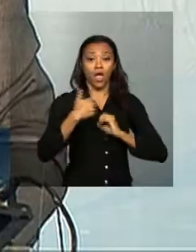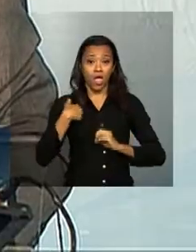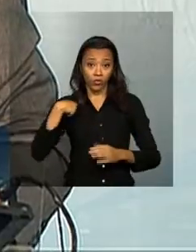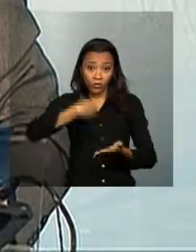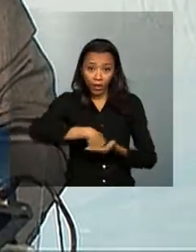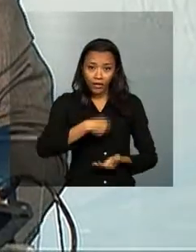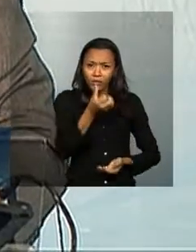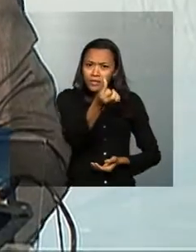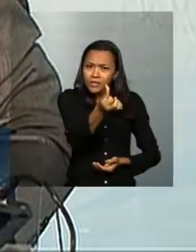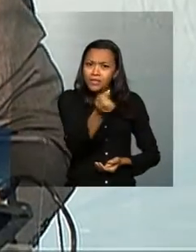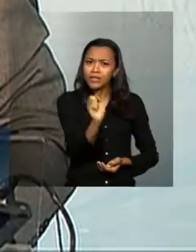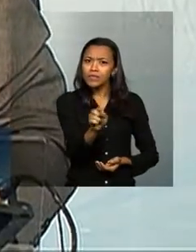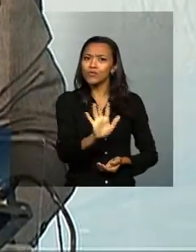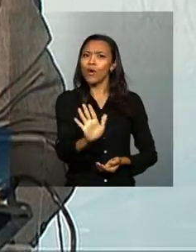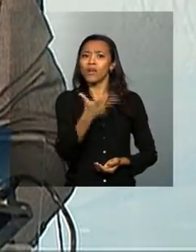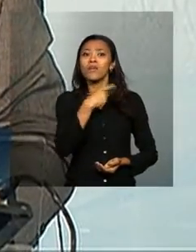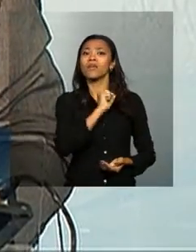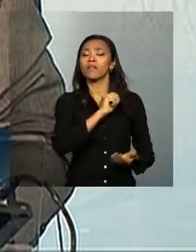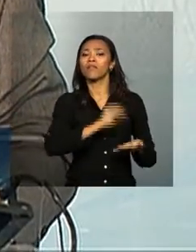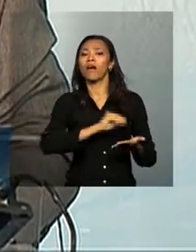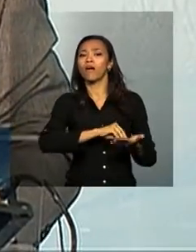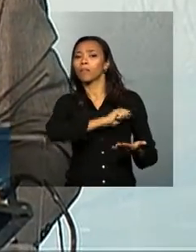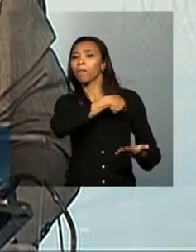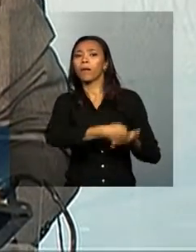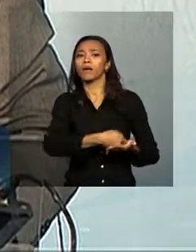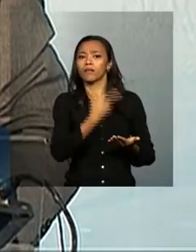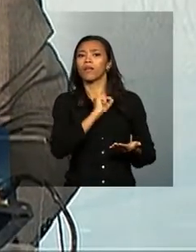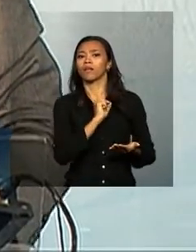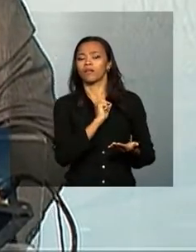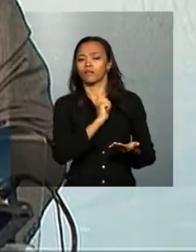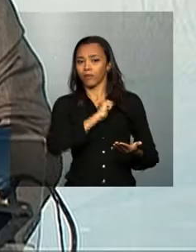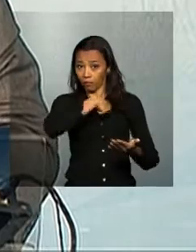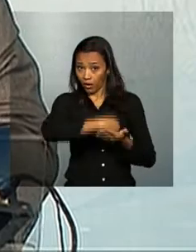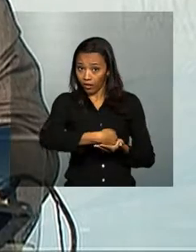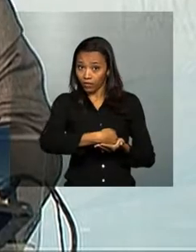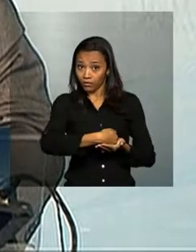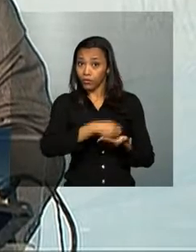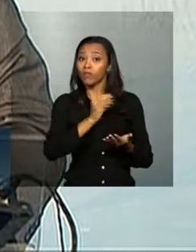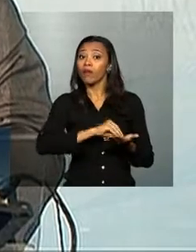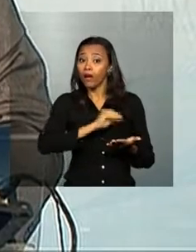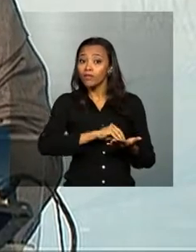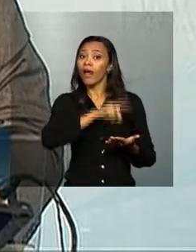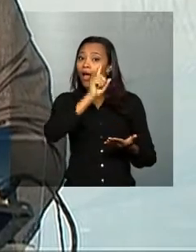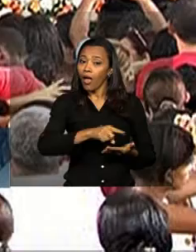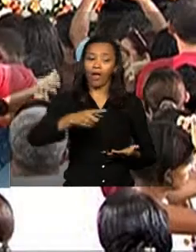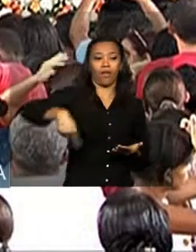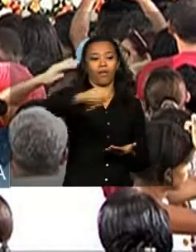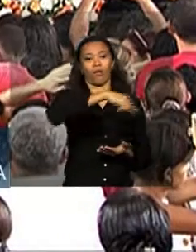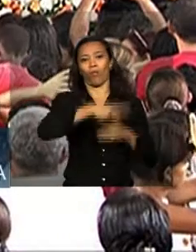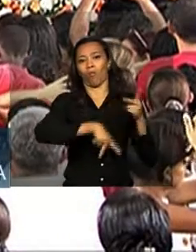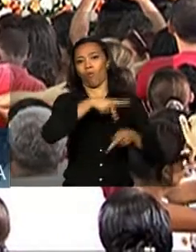6. Quem está pagando 54 mil? Quem está pagando é o povo